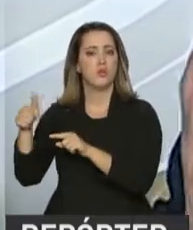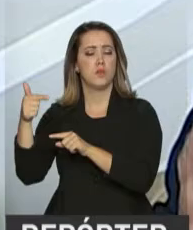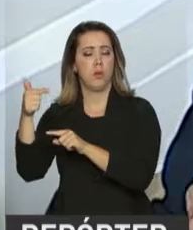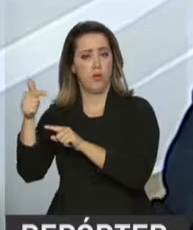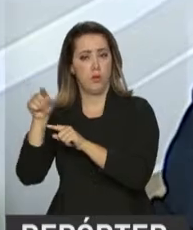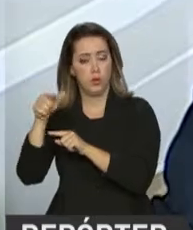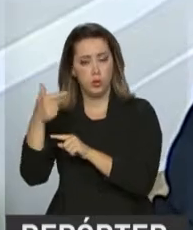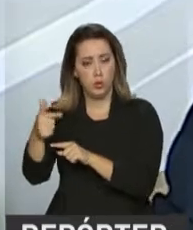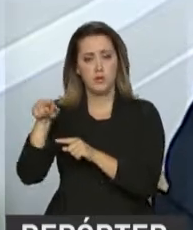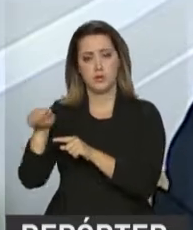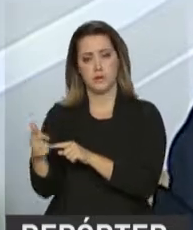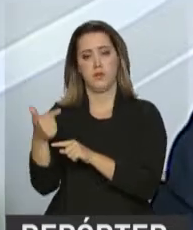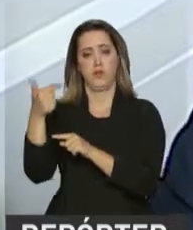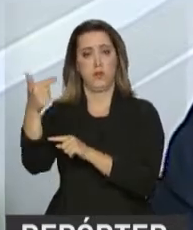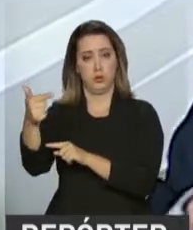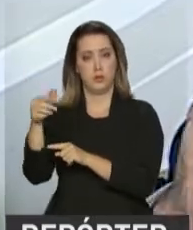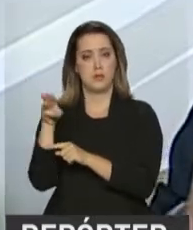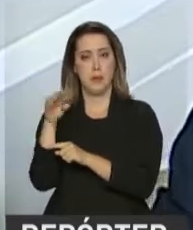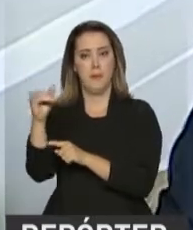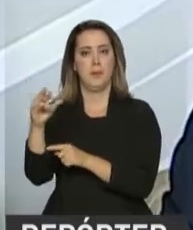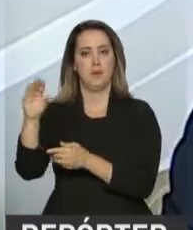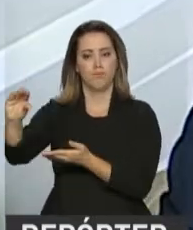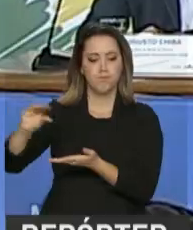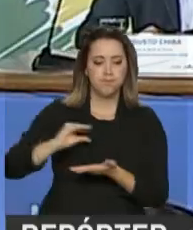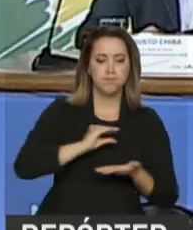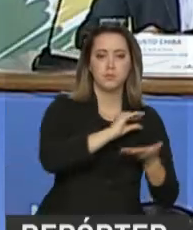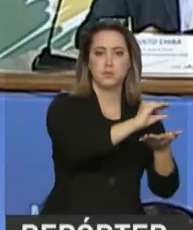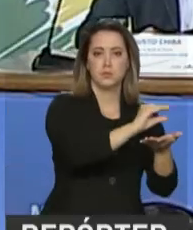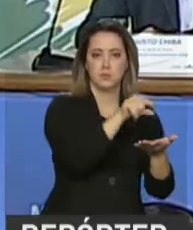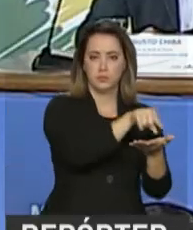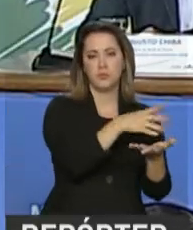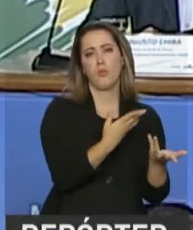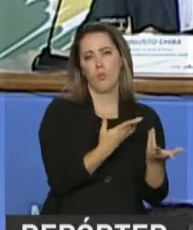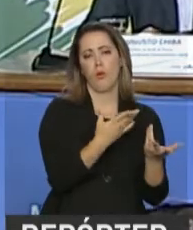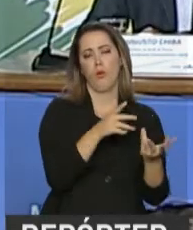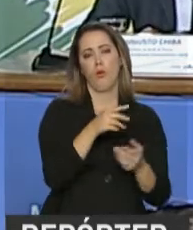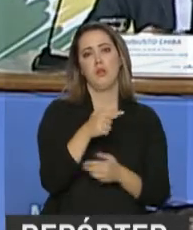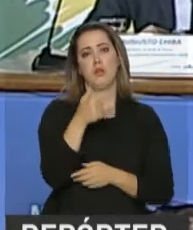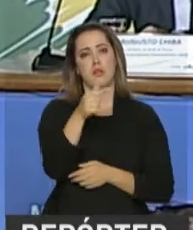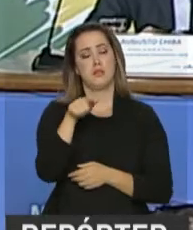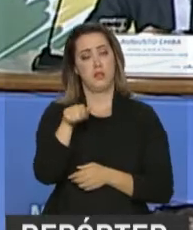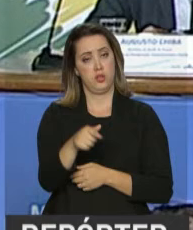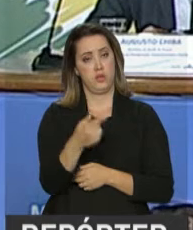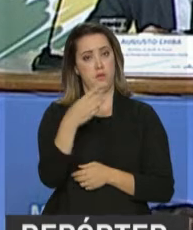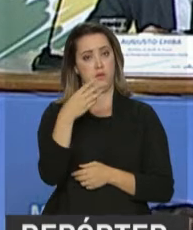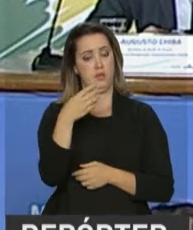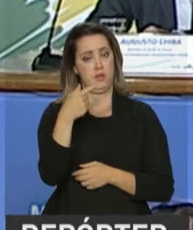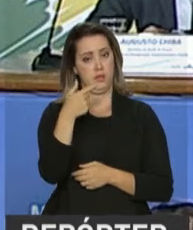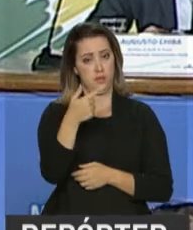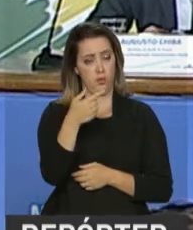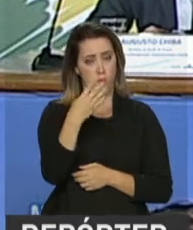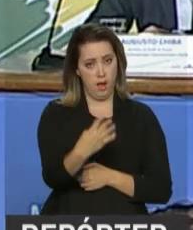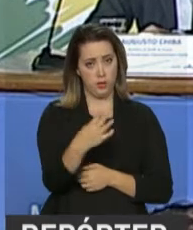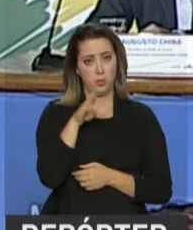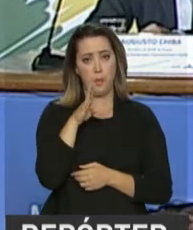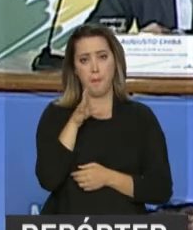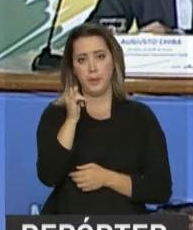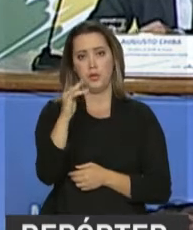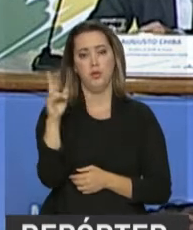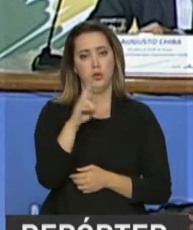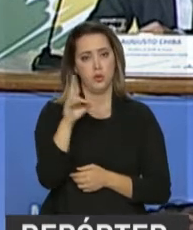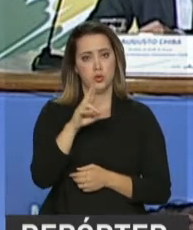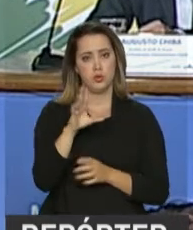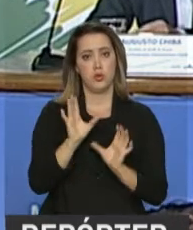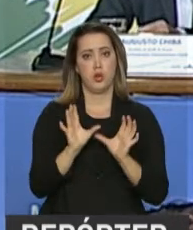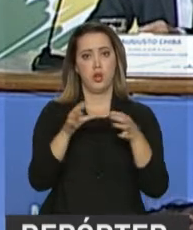é contingenciamento, isso é remanejamento. 7,4 bi saem do PAC, tá?